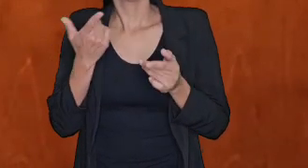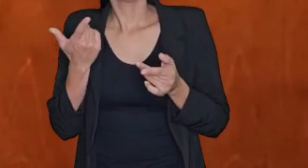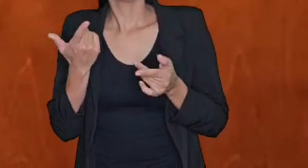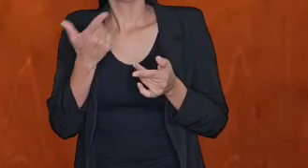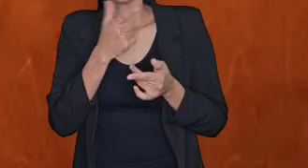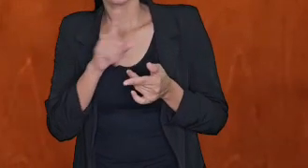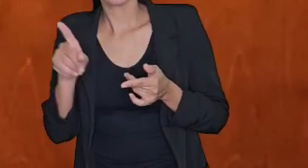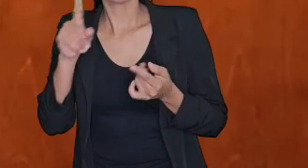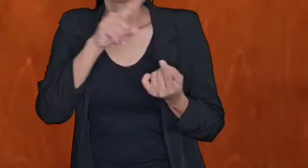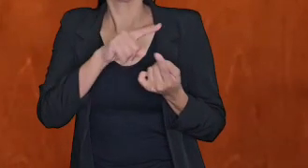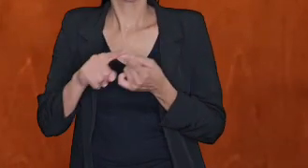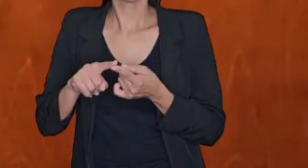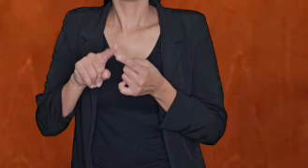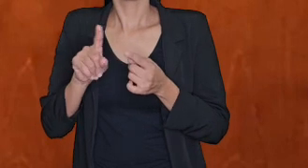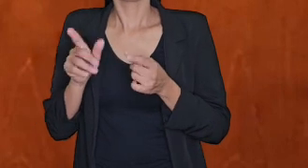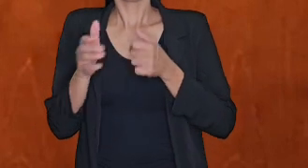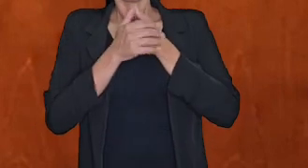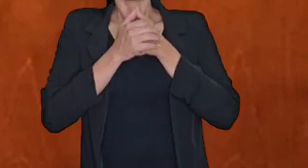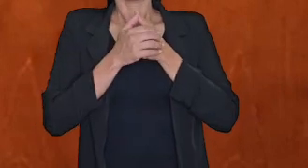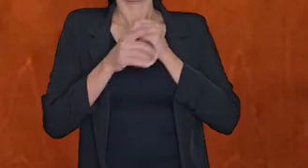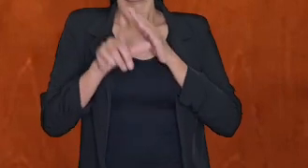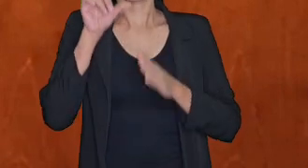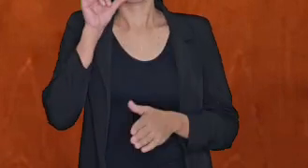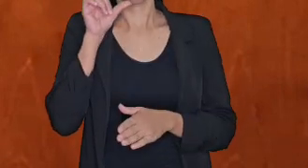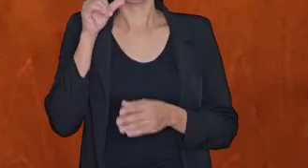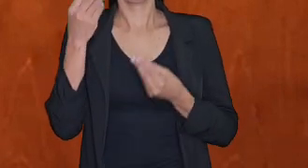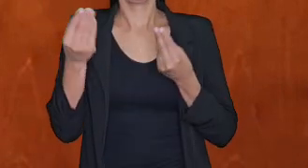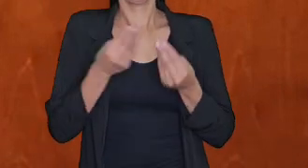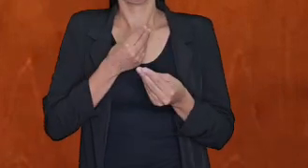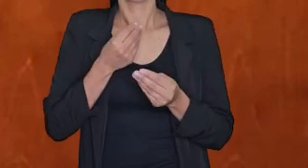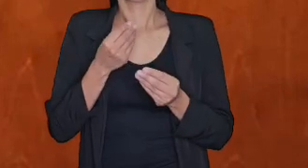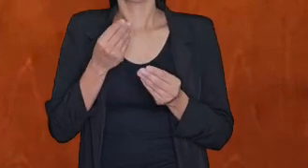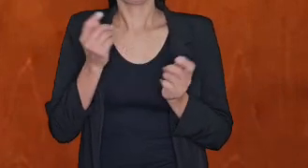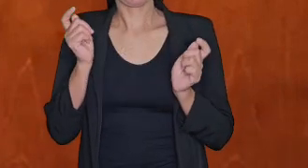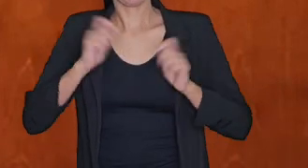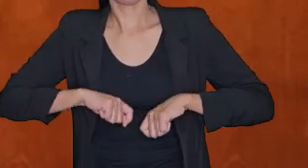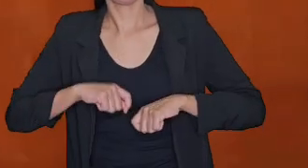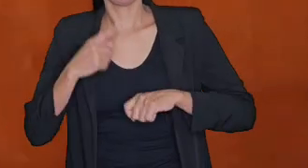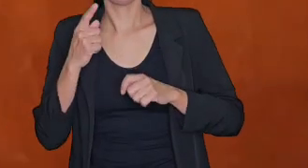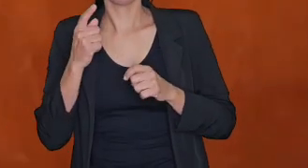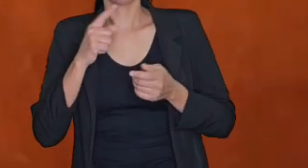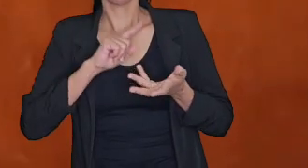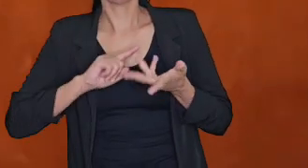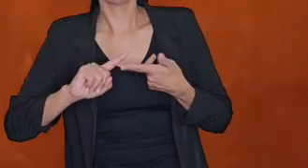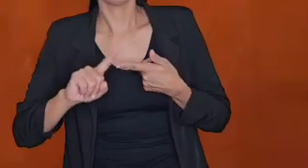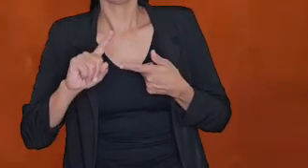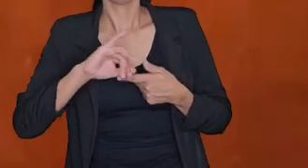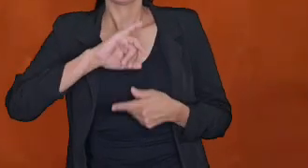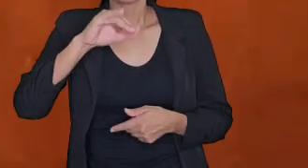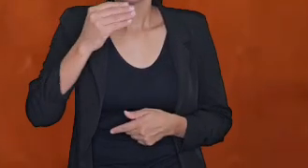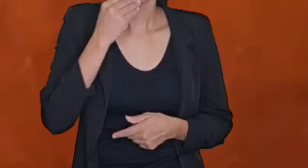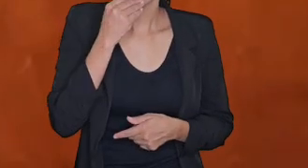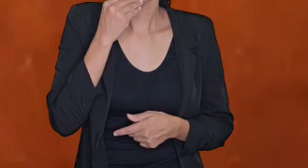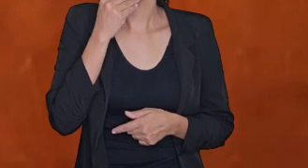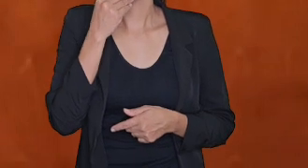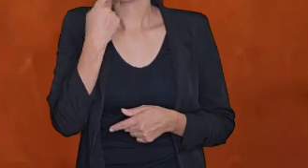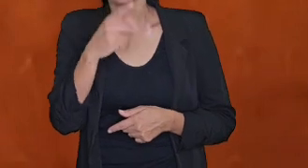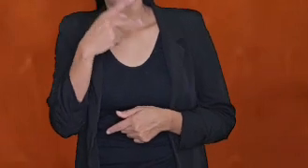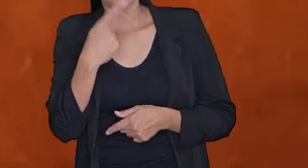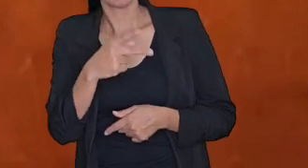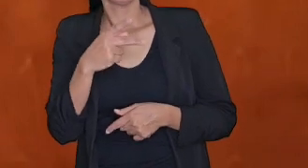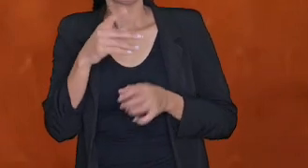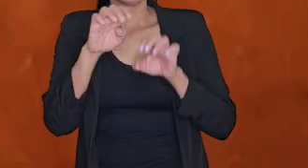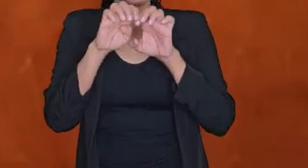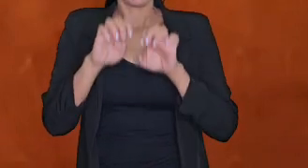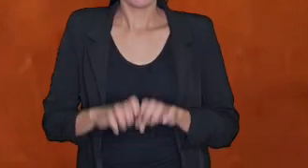a apresentar uma faceta que era um pouco escondida de